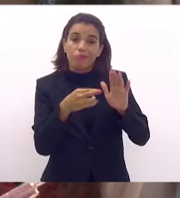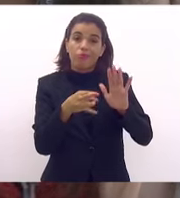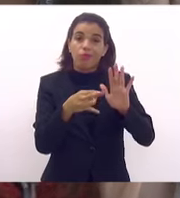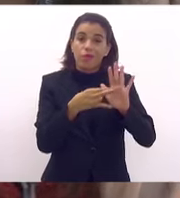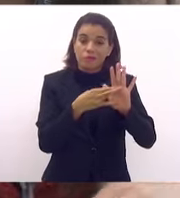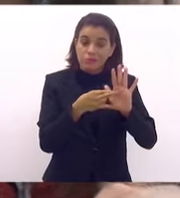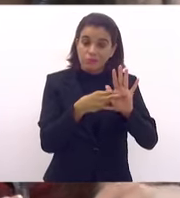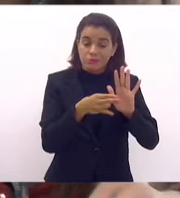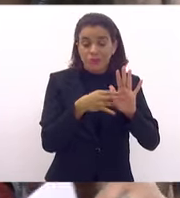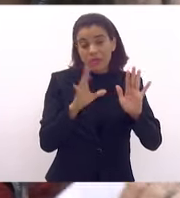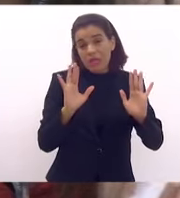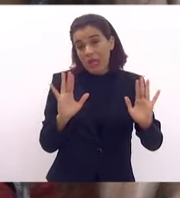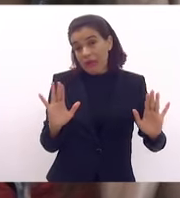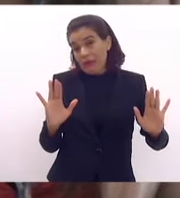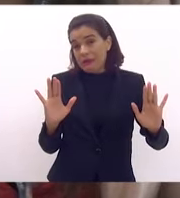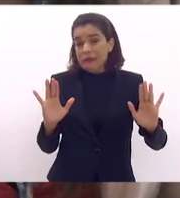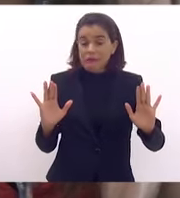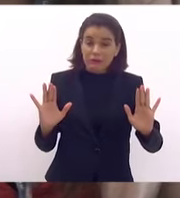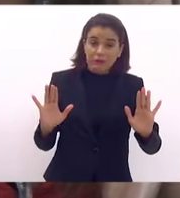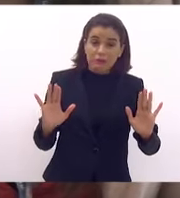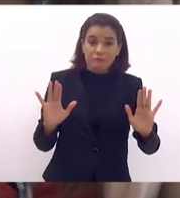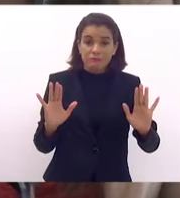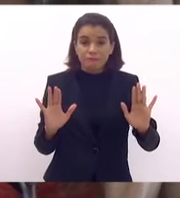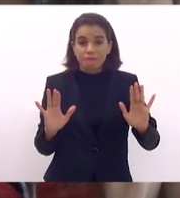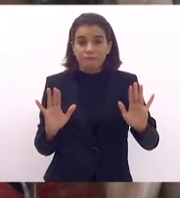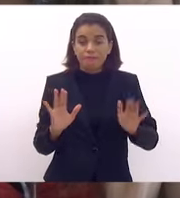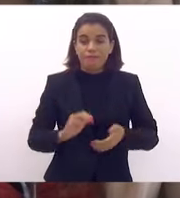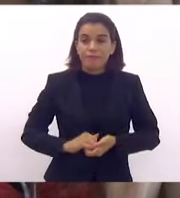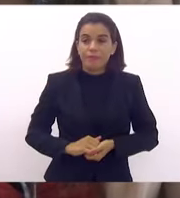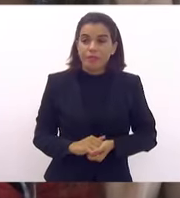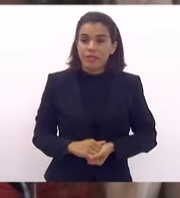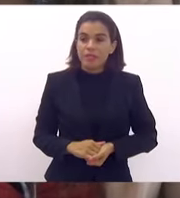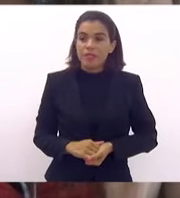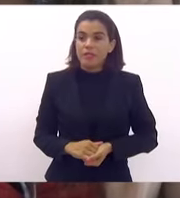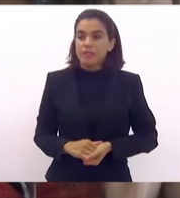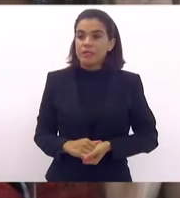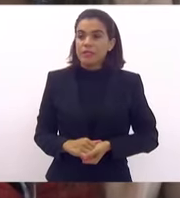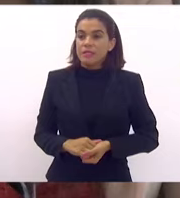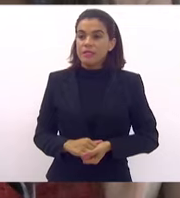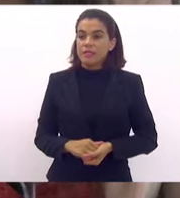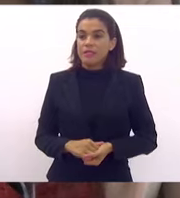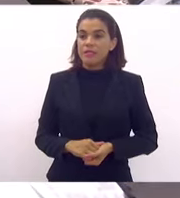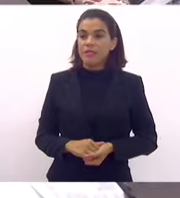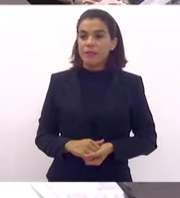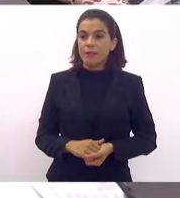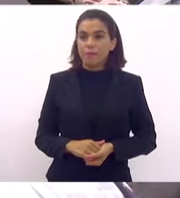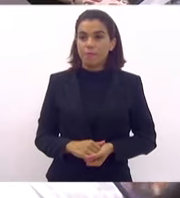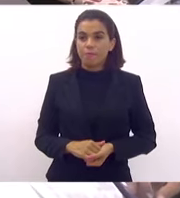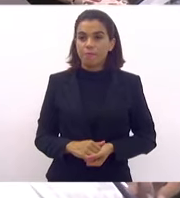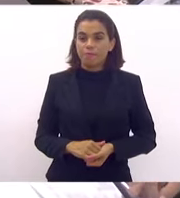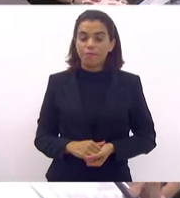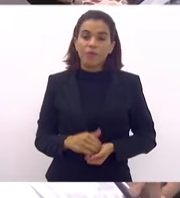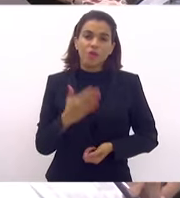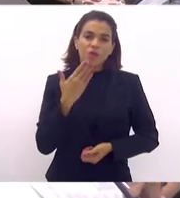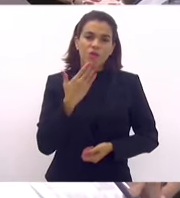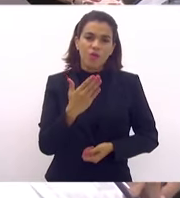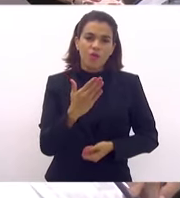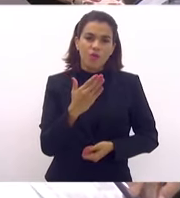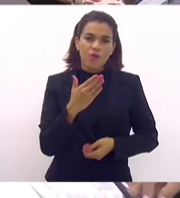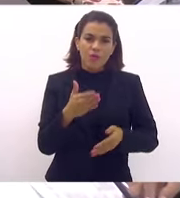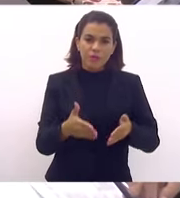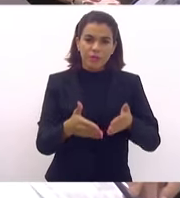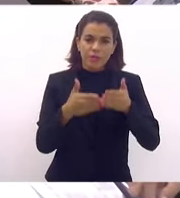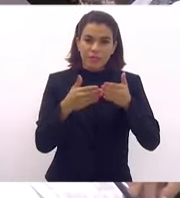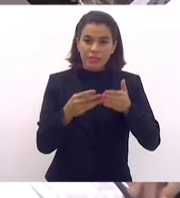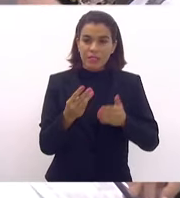façamos como diz o regimento. Eu só vou pedir 3 minutinhos aqui de suspensão,